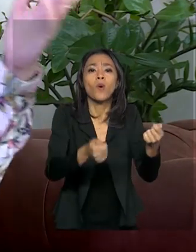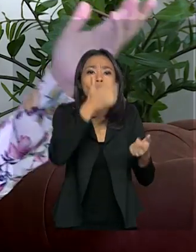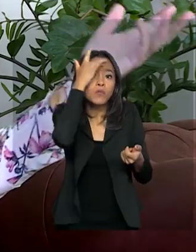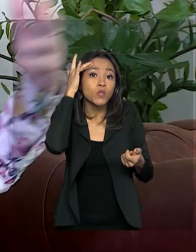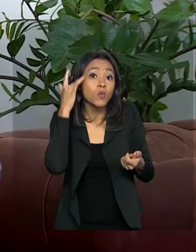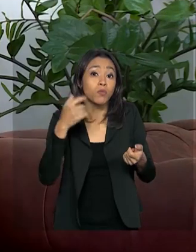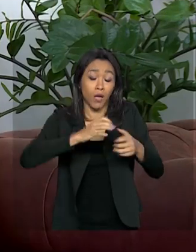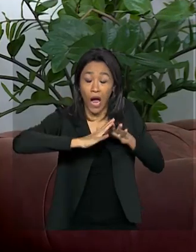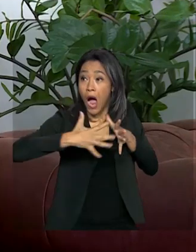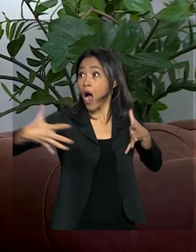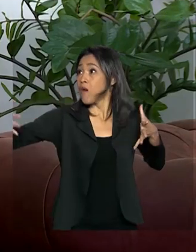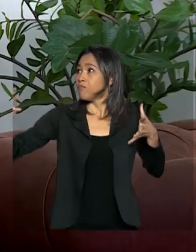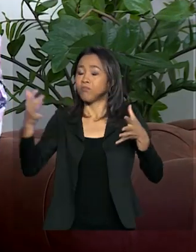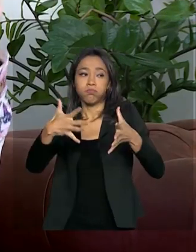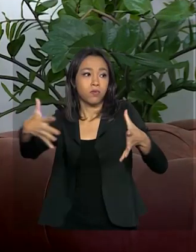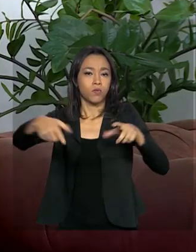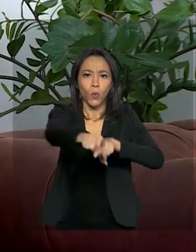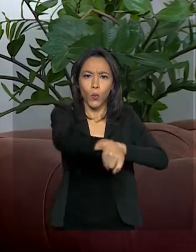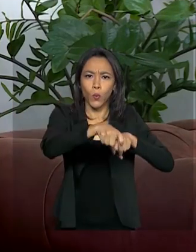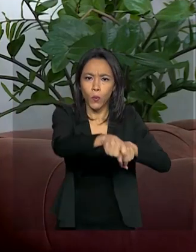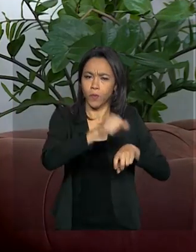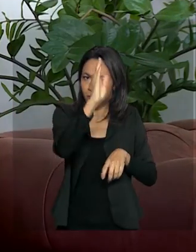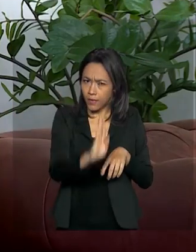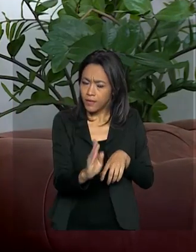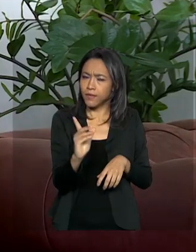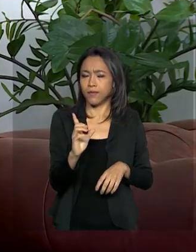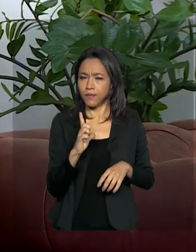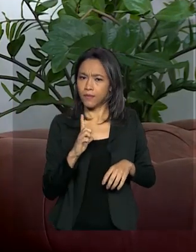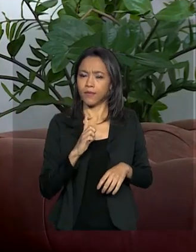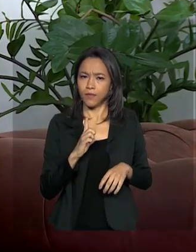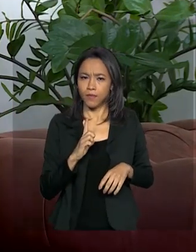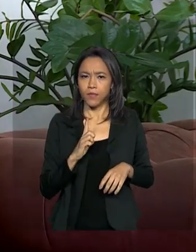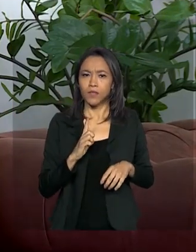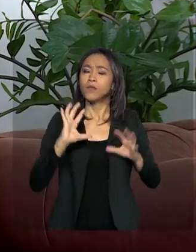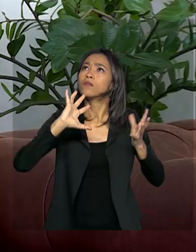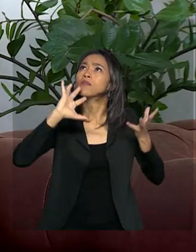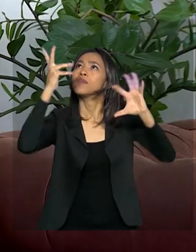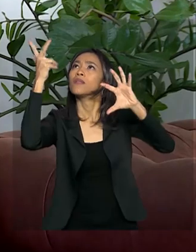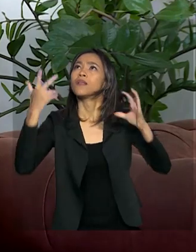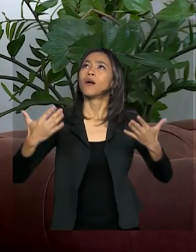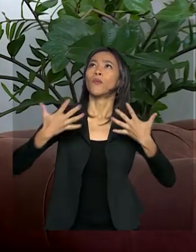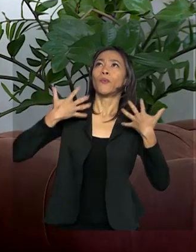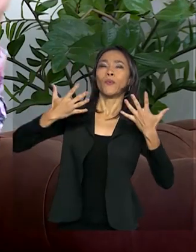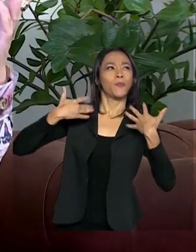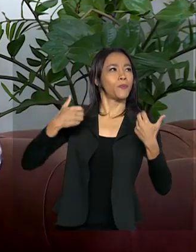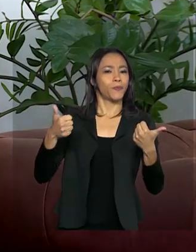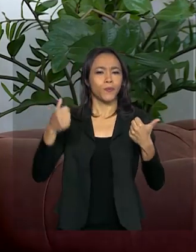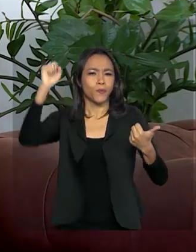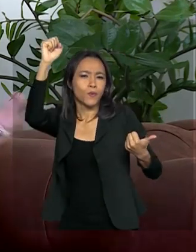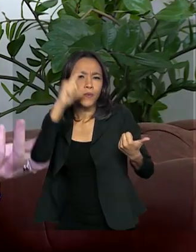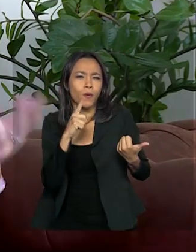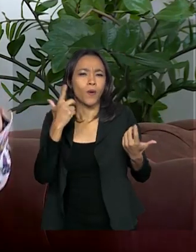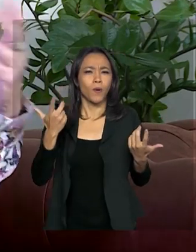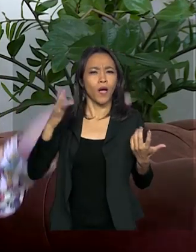você tá no campo ao ar livre no brasil nós temos é um clima né tropical é com o